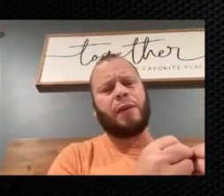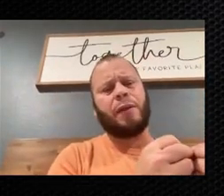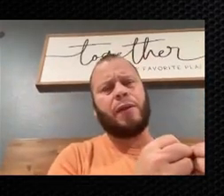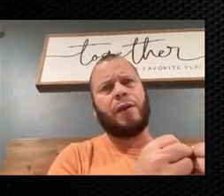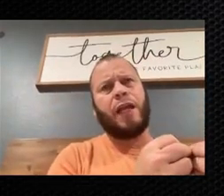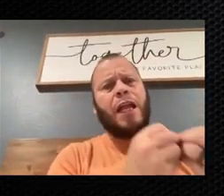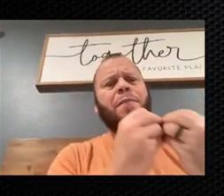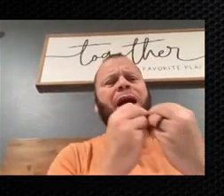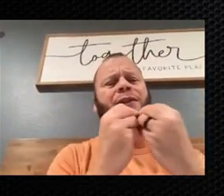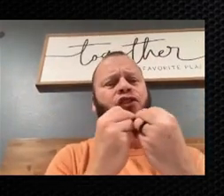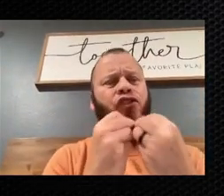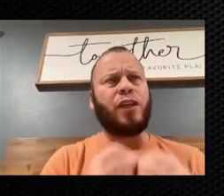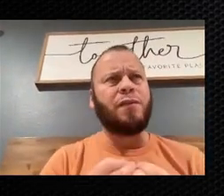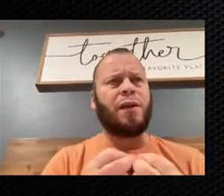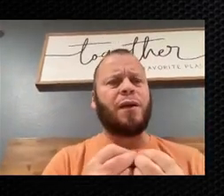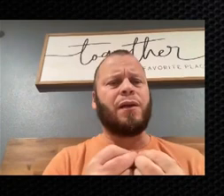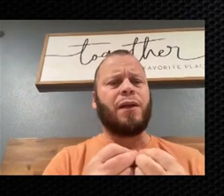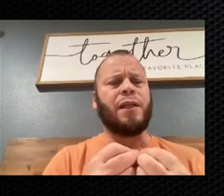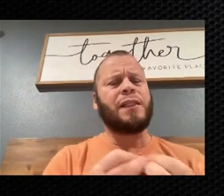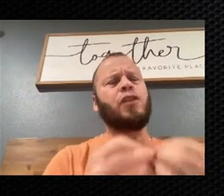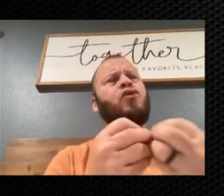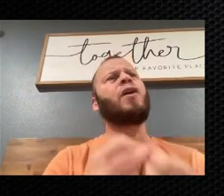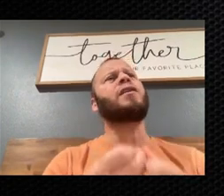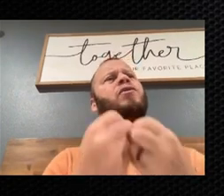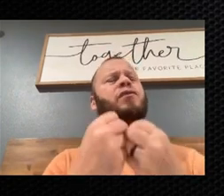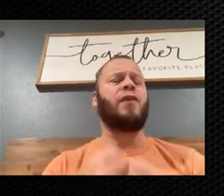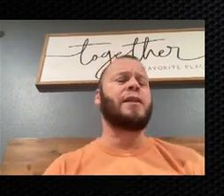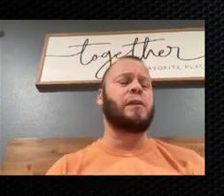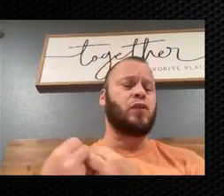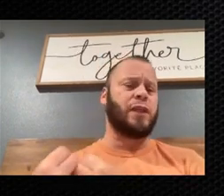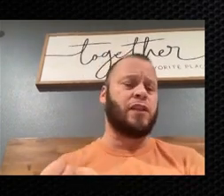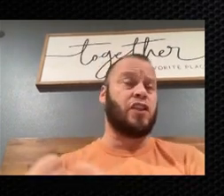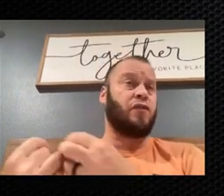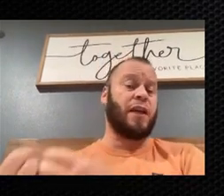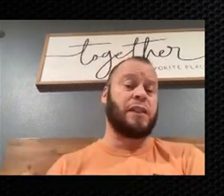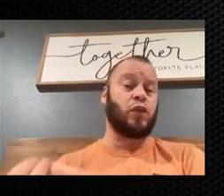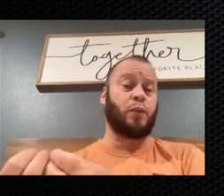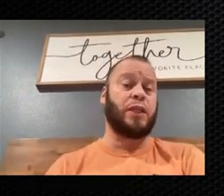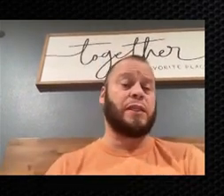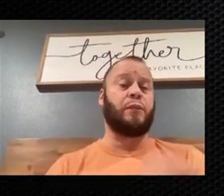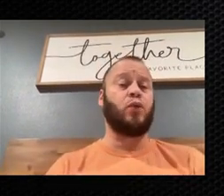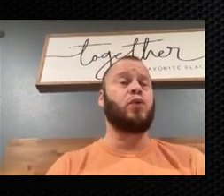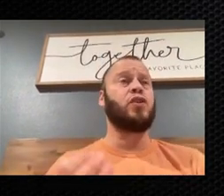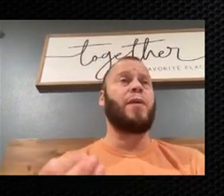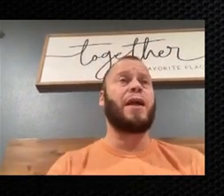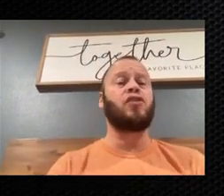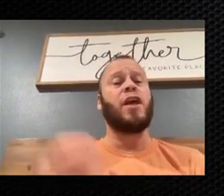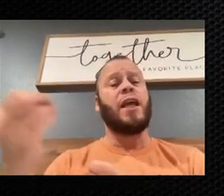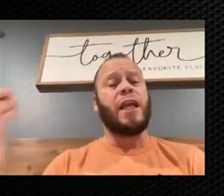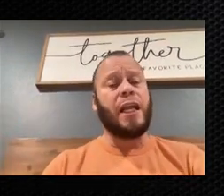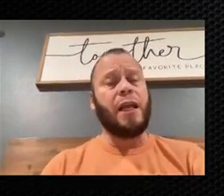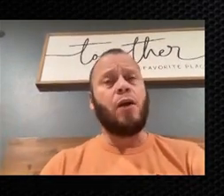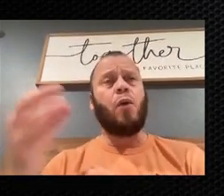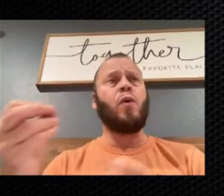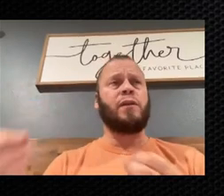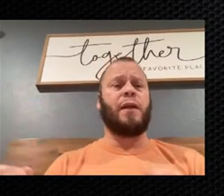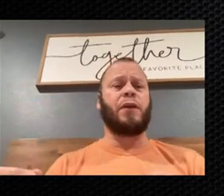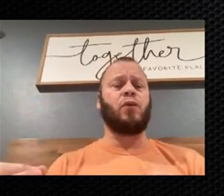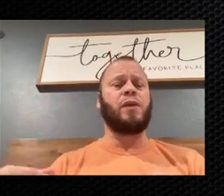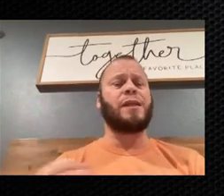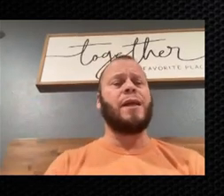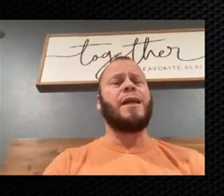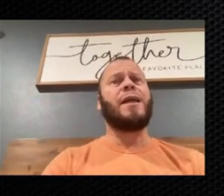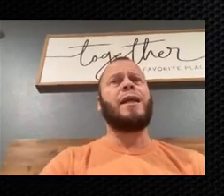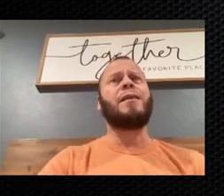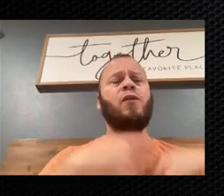TSE imagina se nós não tivéssemos eles estivéssemos por exemplo nunesmarques e o